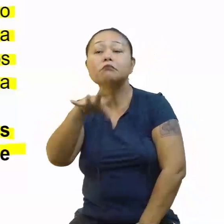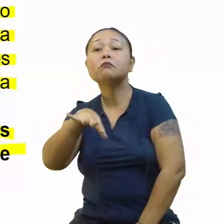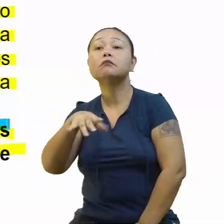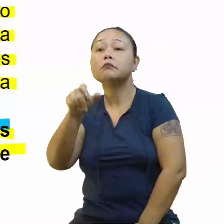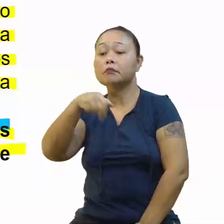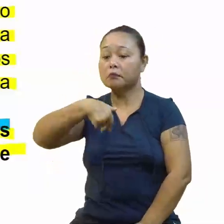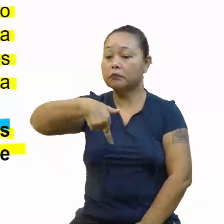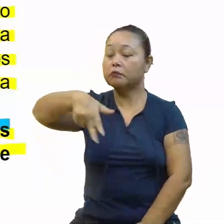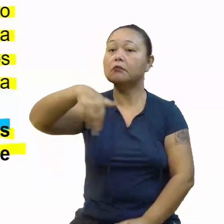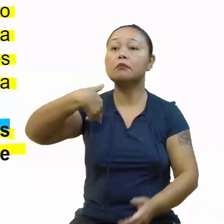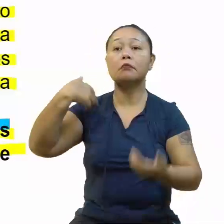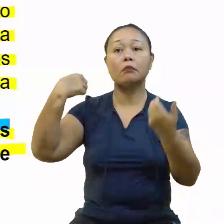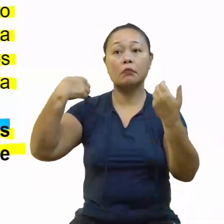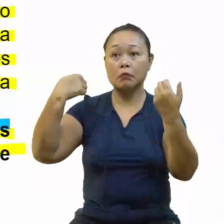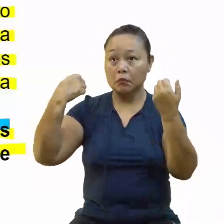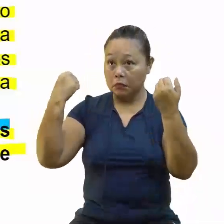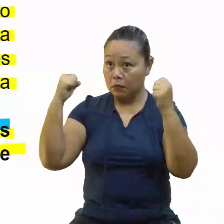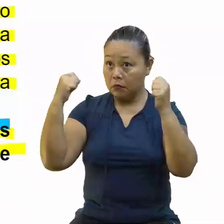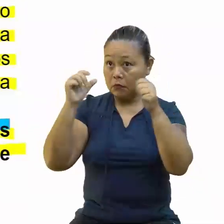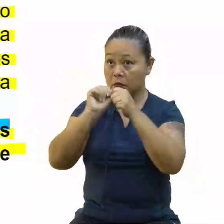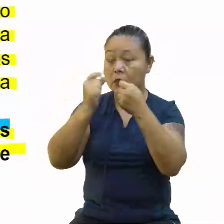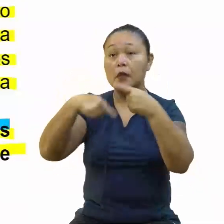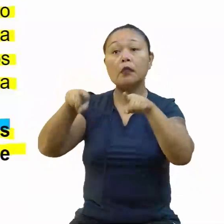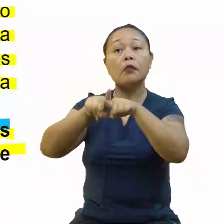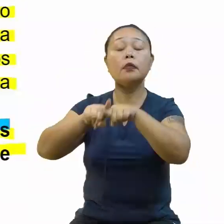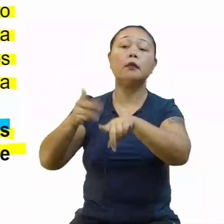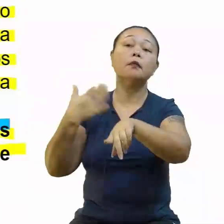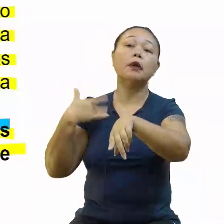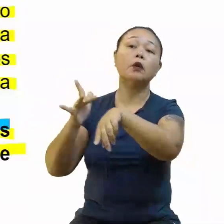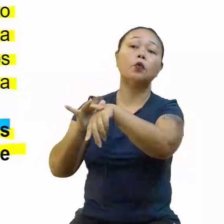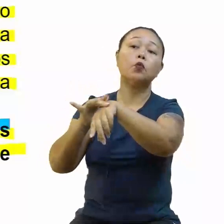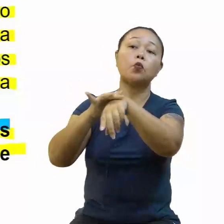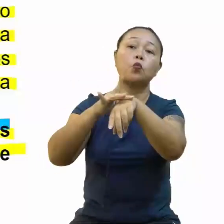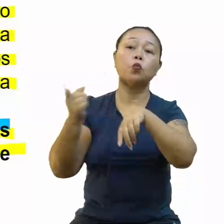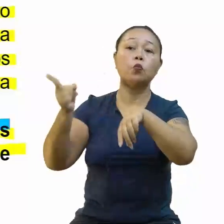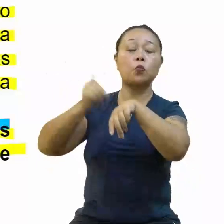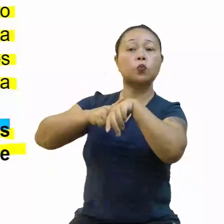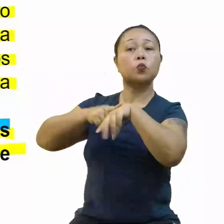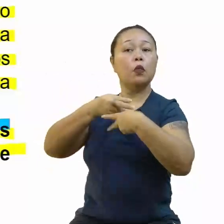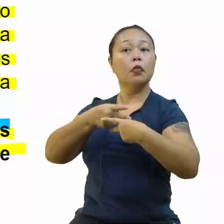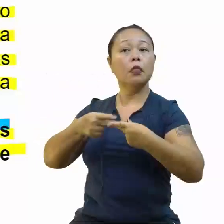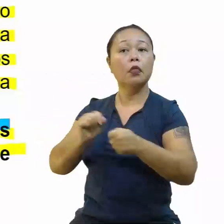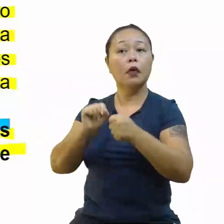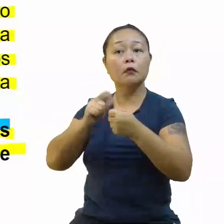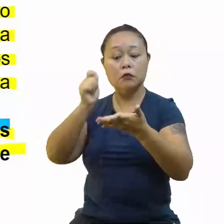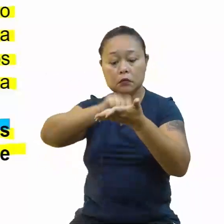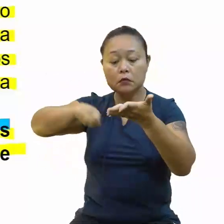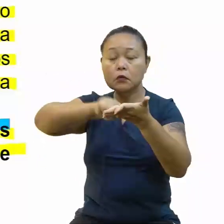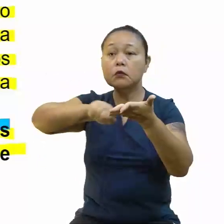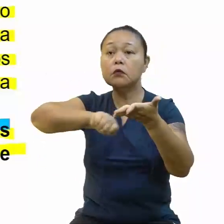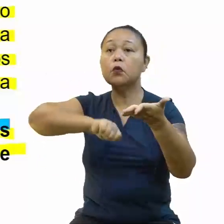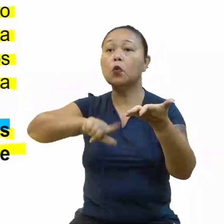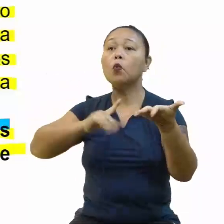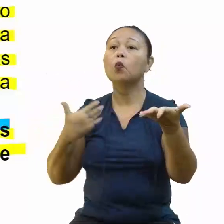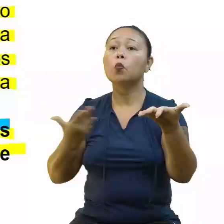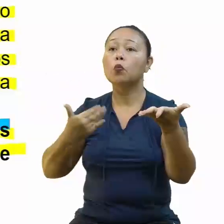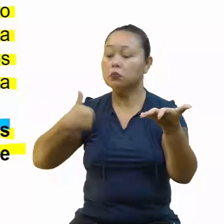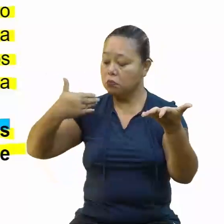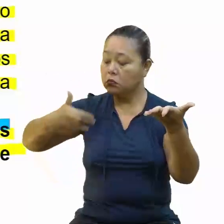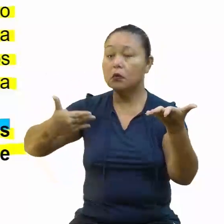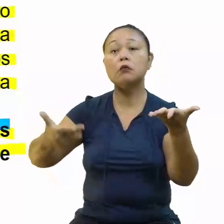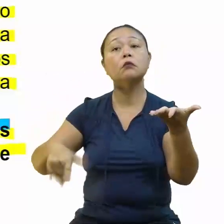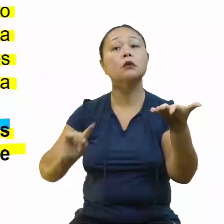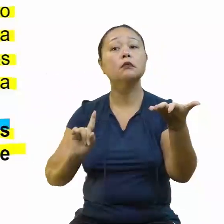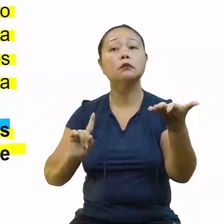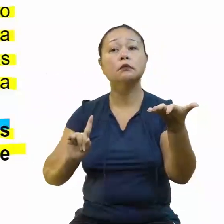e as doenças crônico-degenerativas. Então, pautado no texto, o que você vai fazer, aluno da mediação, antes